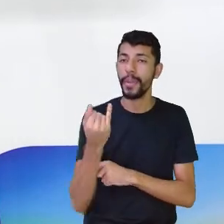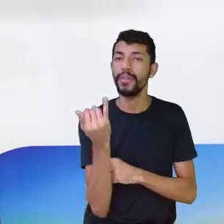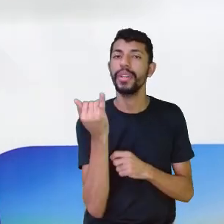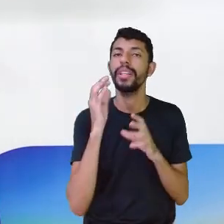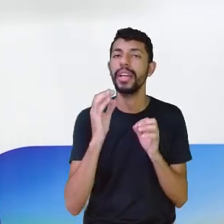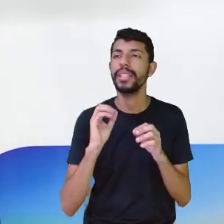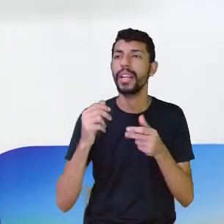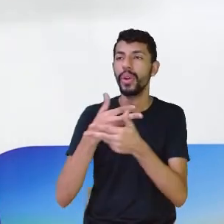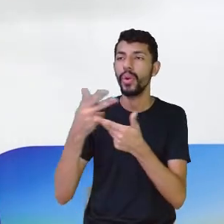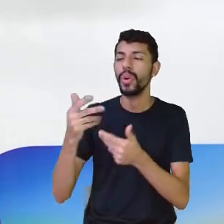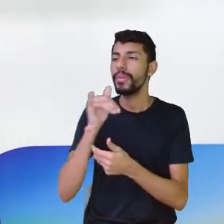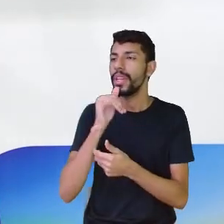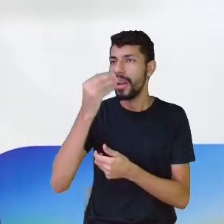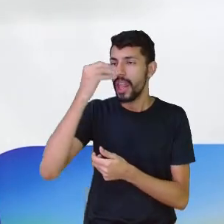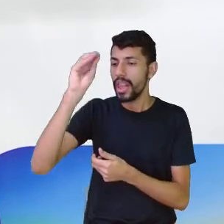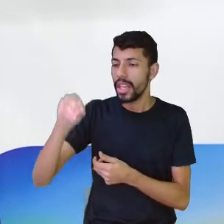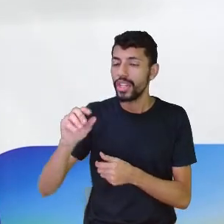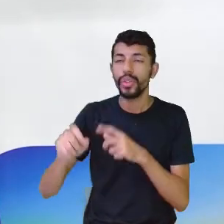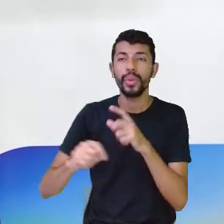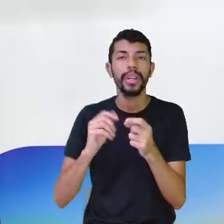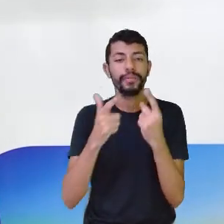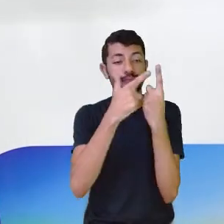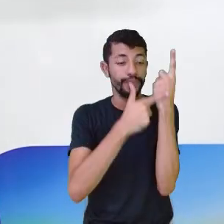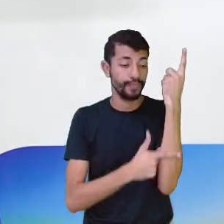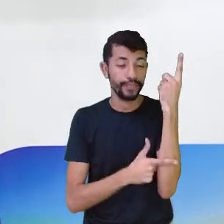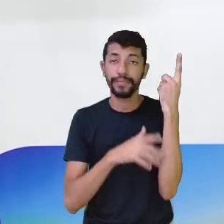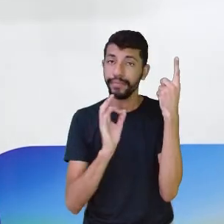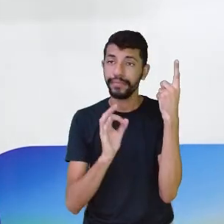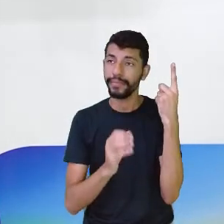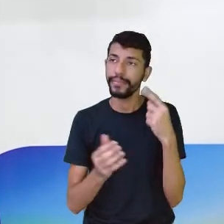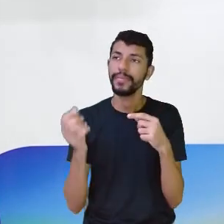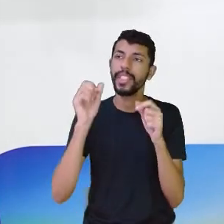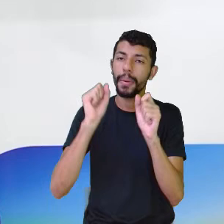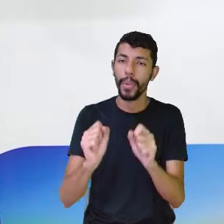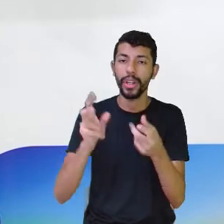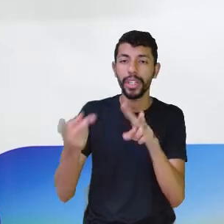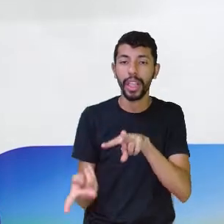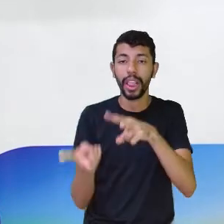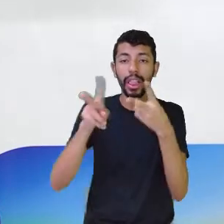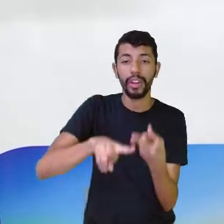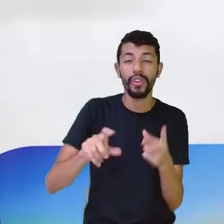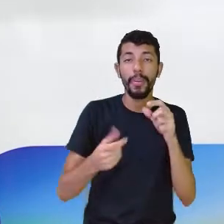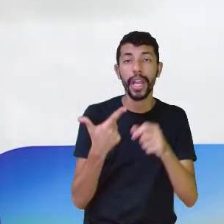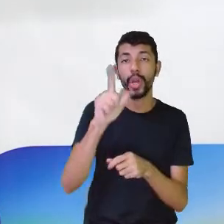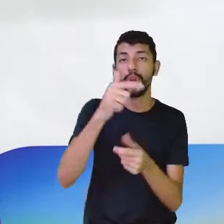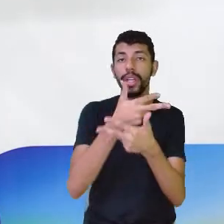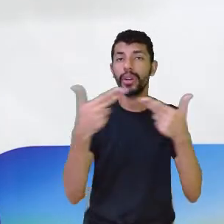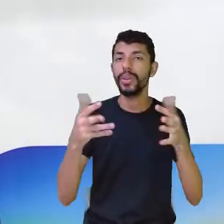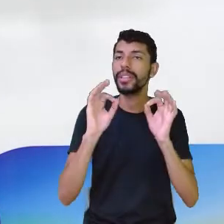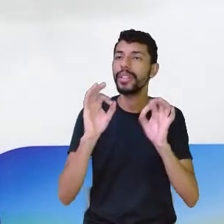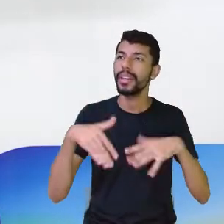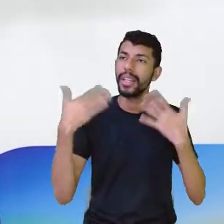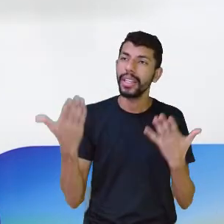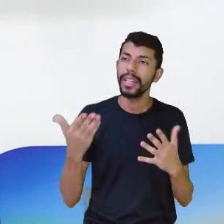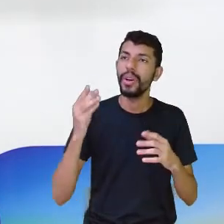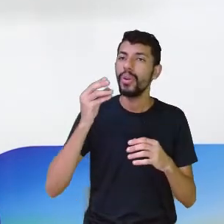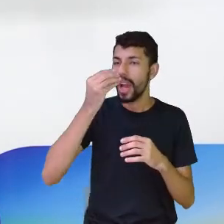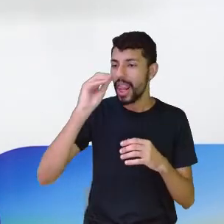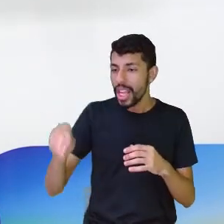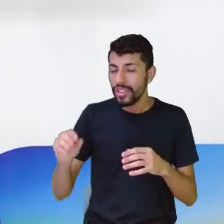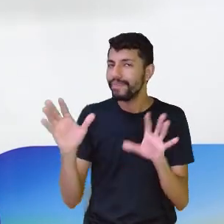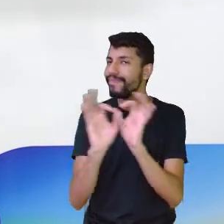que iriam para o lixo, como por exemplo uma garrafa PET, pode se transformar em outra coisa. Então ela já não vai mais para o